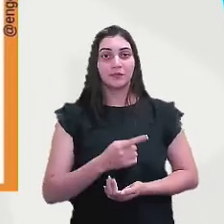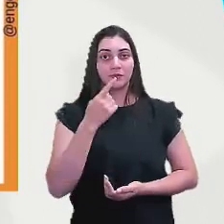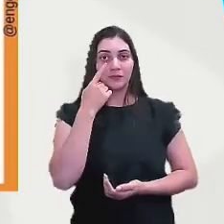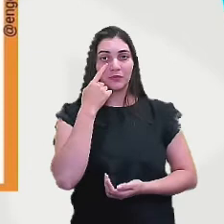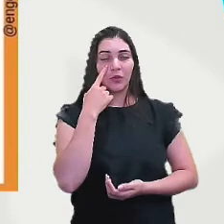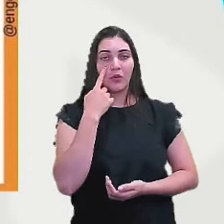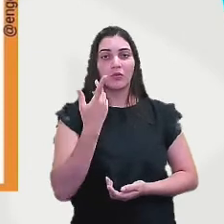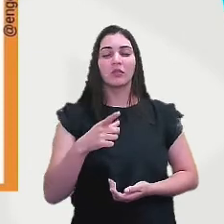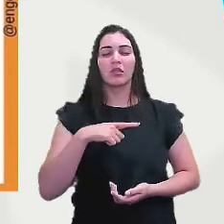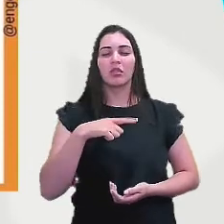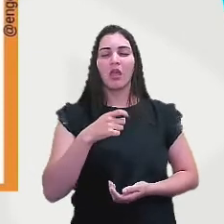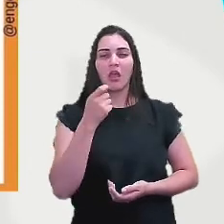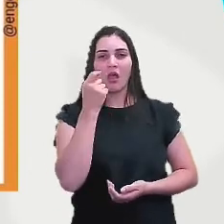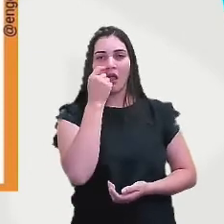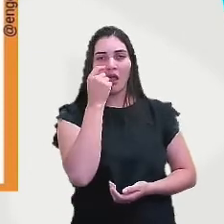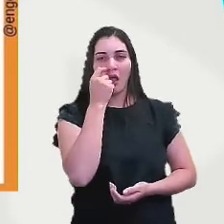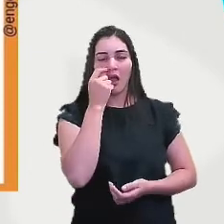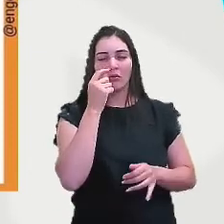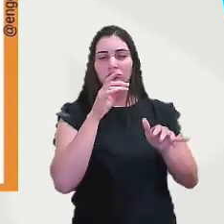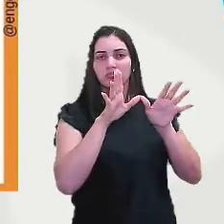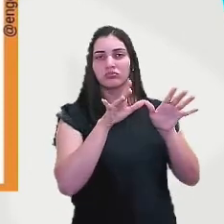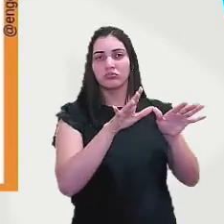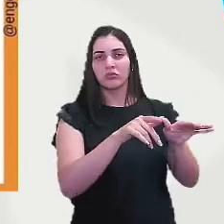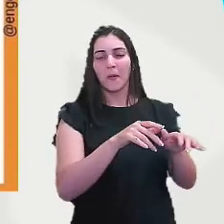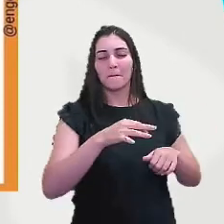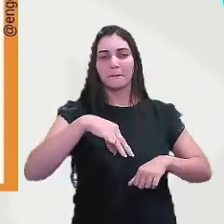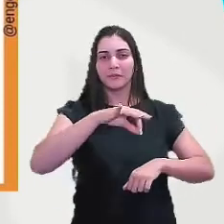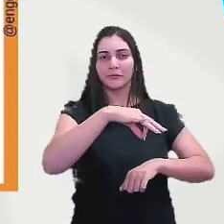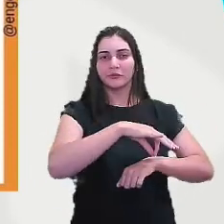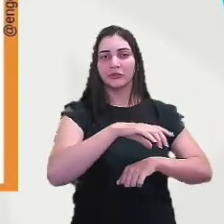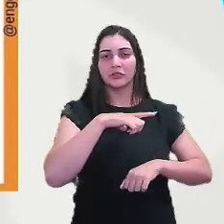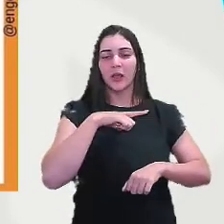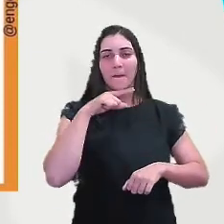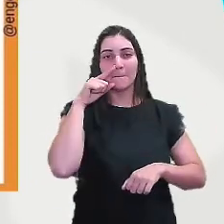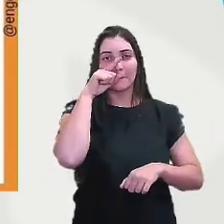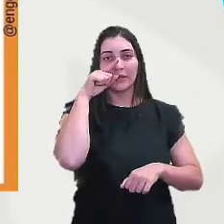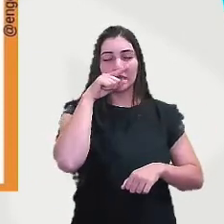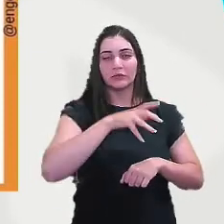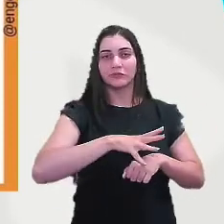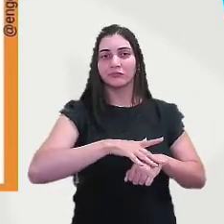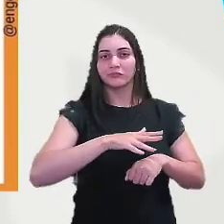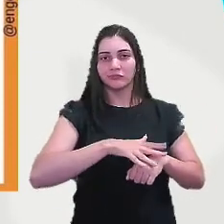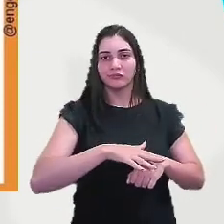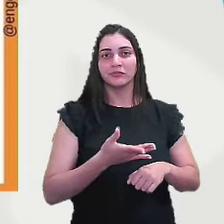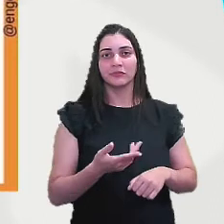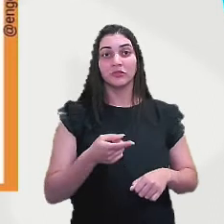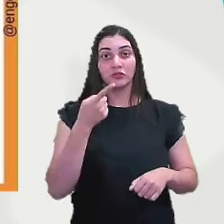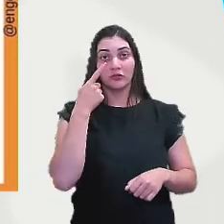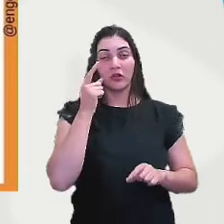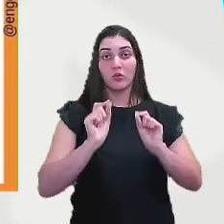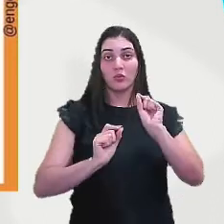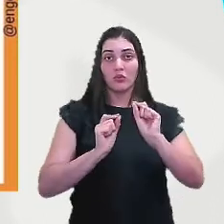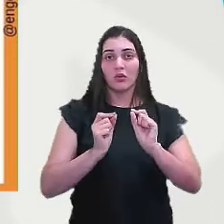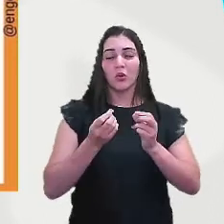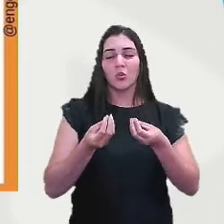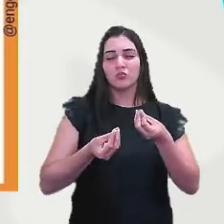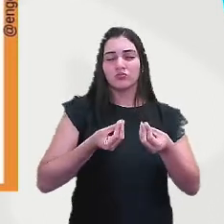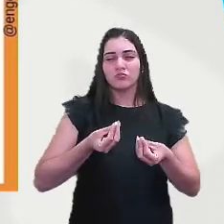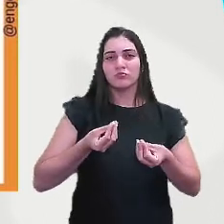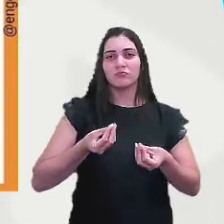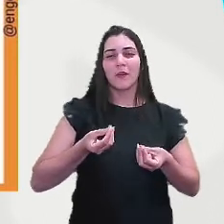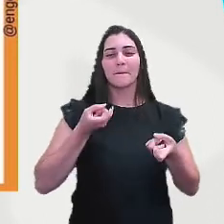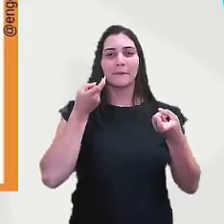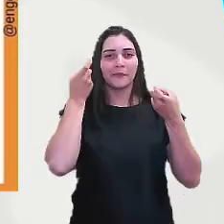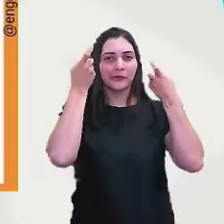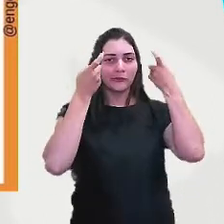atrai ratos, urubus, moscas, causando risco de doenças. Então você já vê como é extremamente preocupante